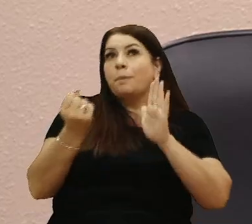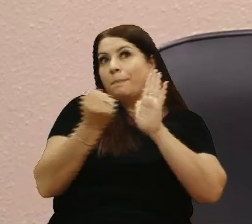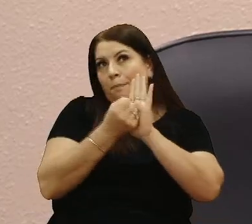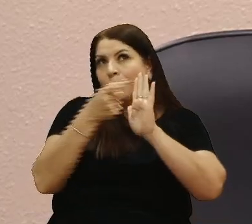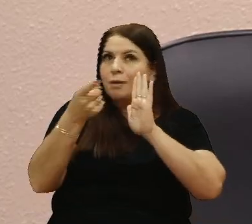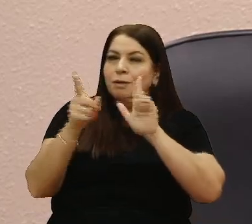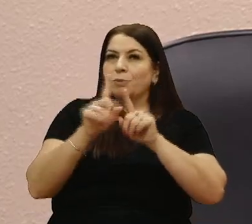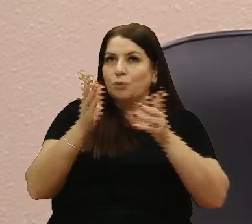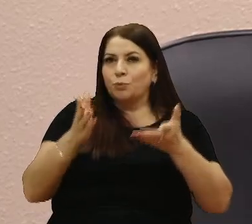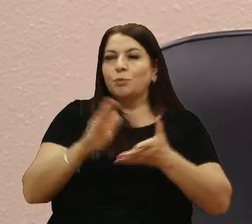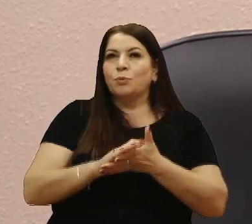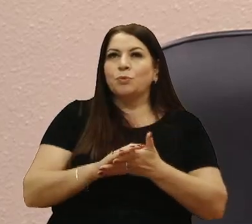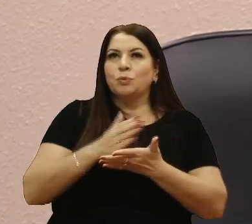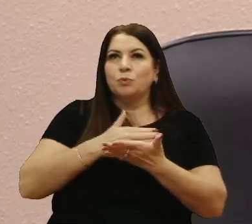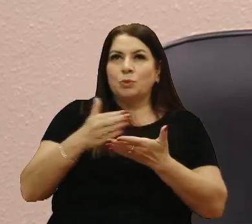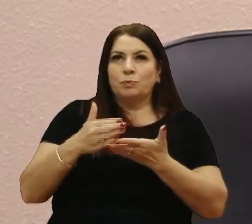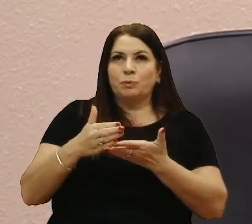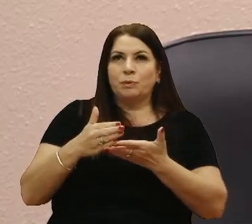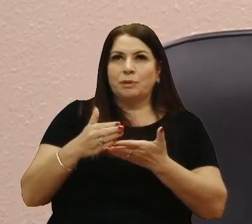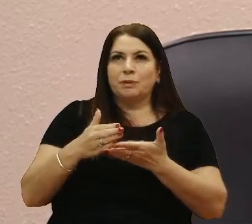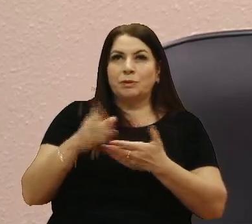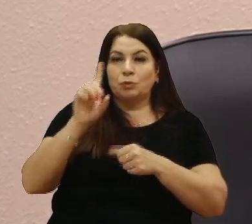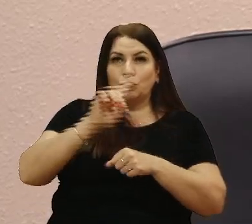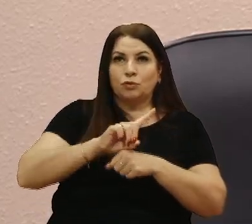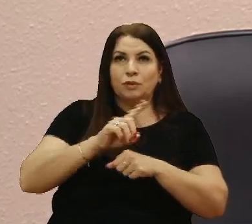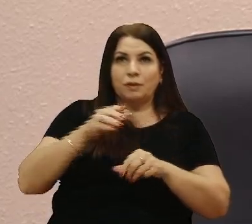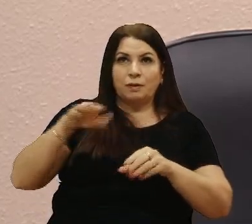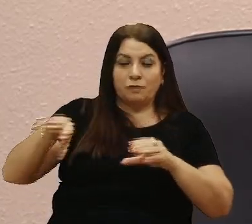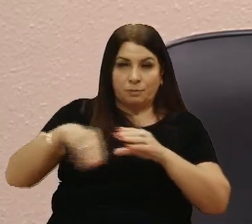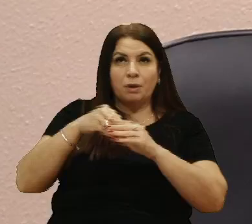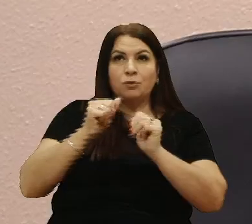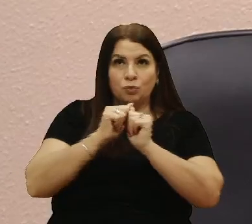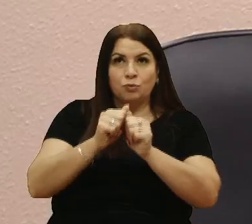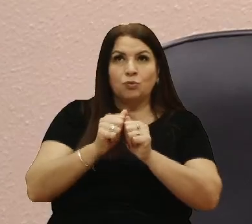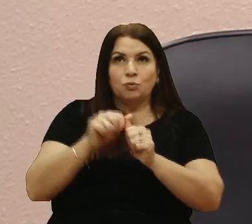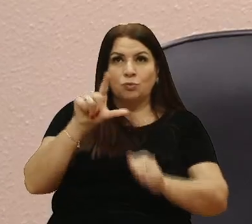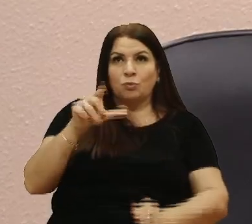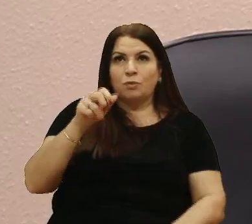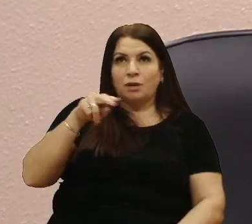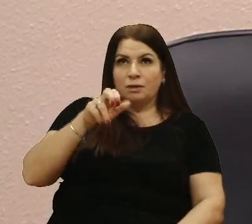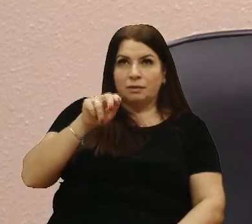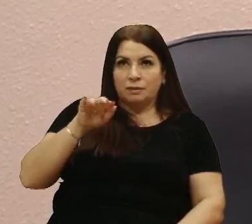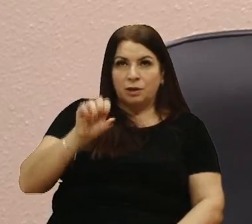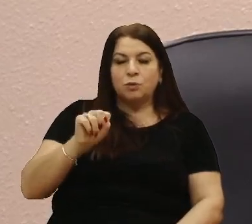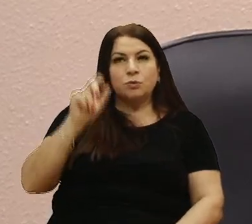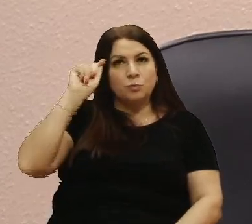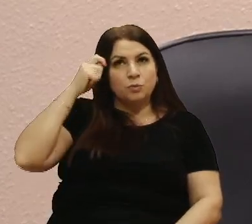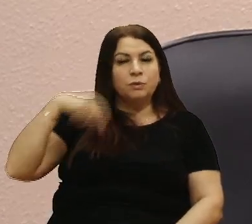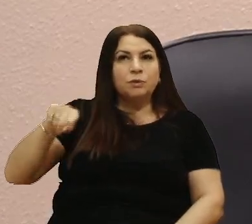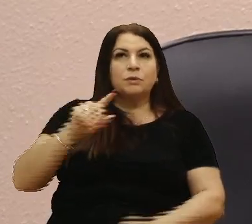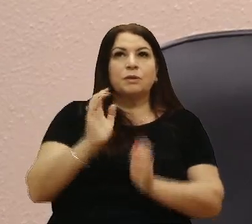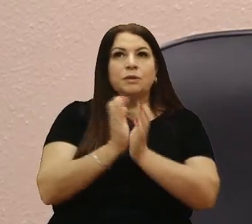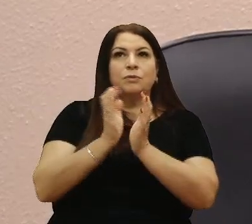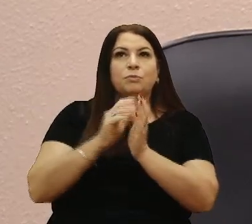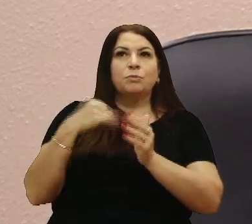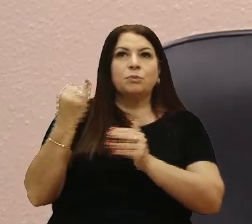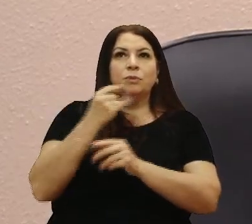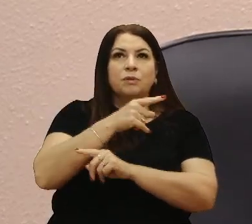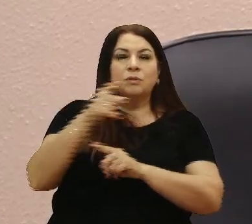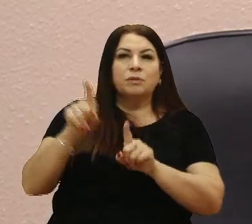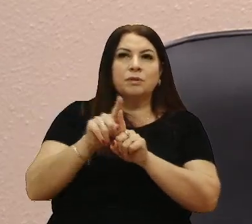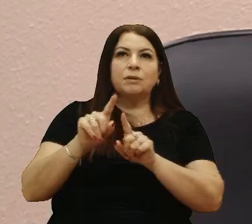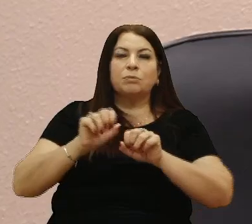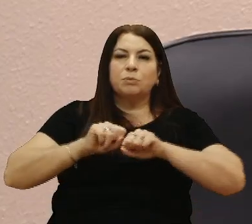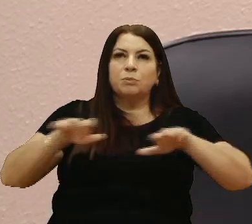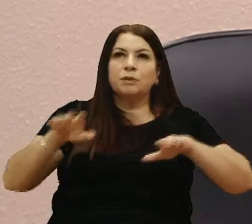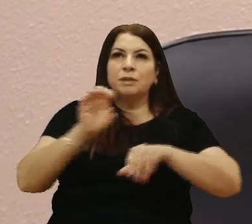simbolicamente, hoje, a partir desse dia, então, faz parte, né, dos Lanceiros Negros, um grupo tão importante para a nossa cidade, que já vai tendo